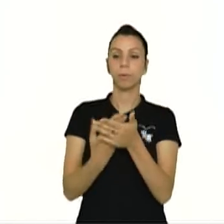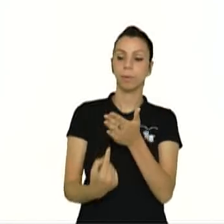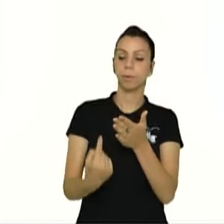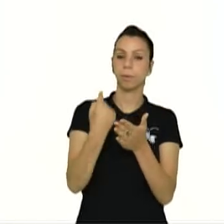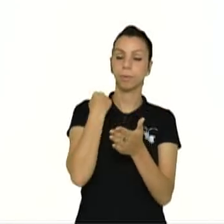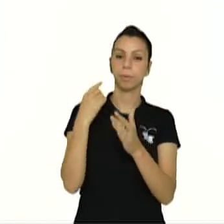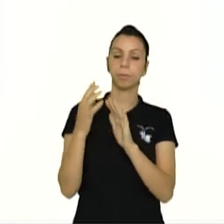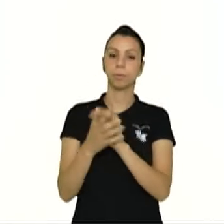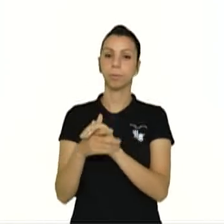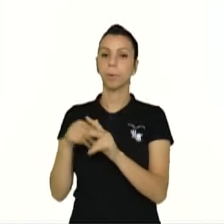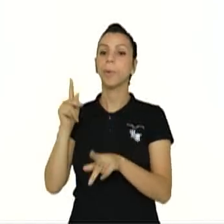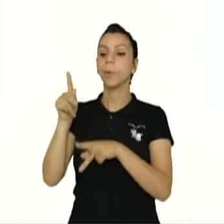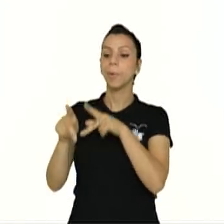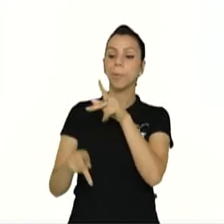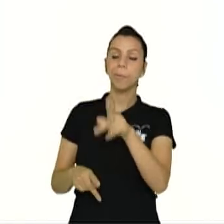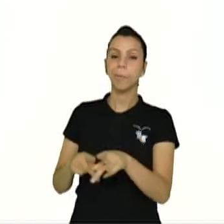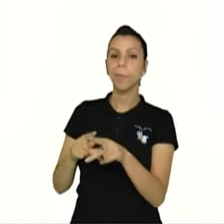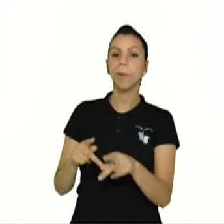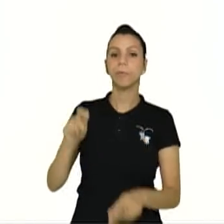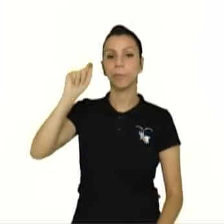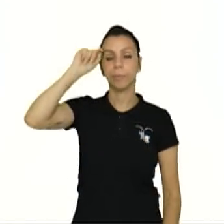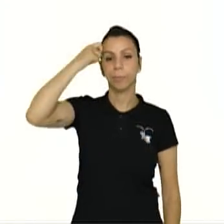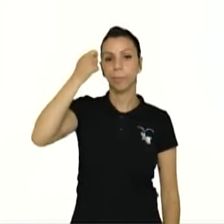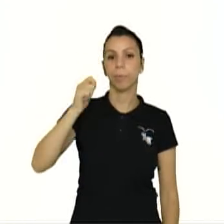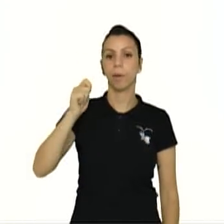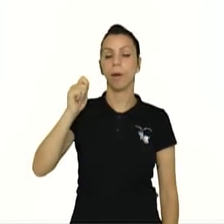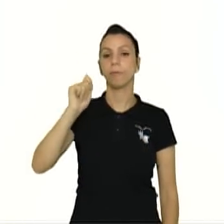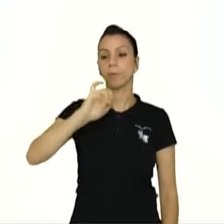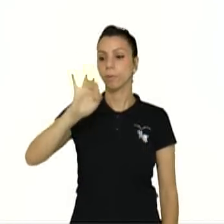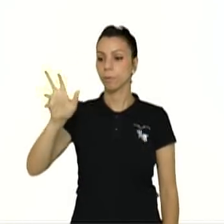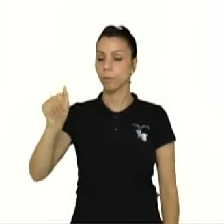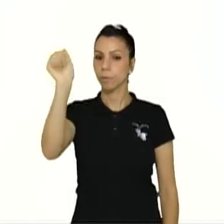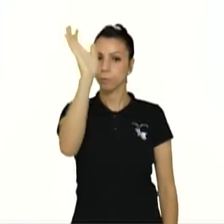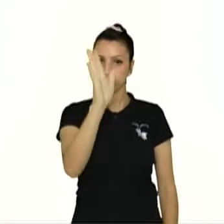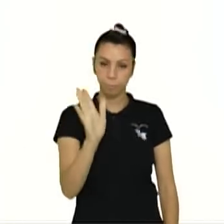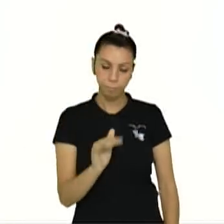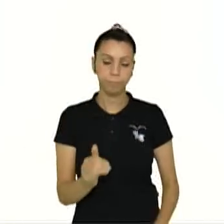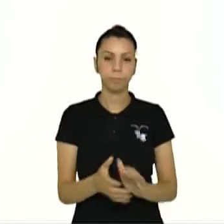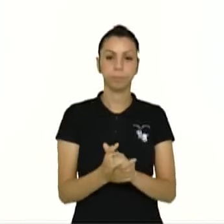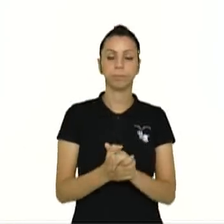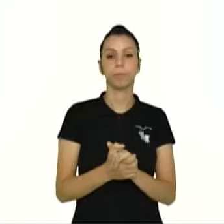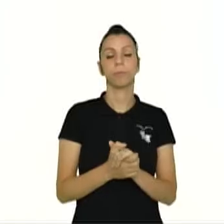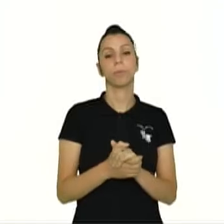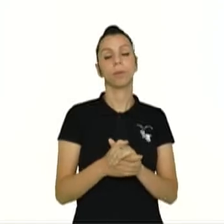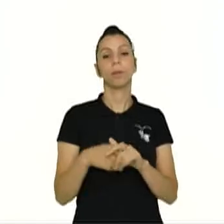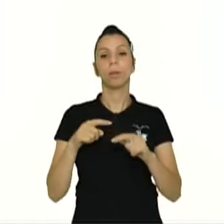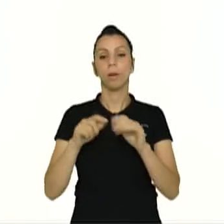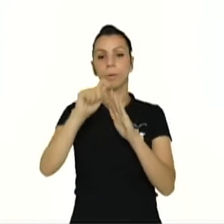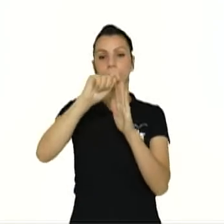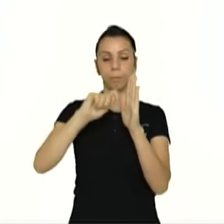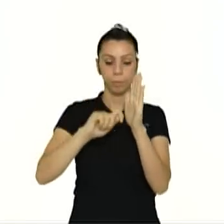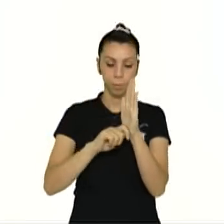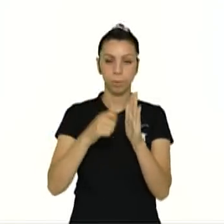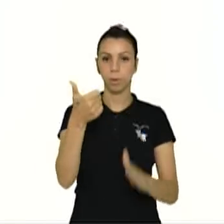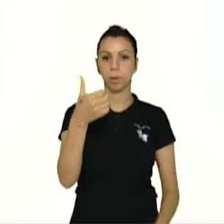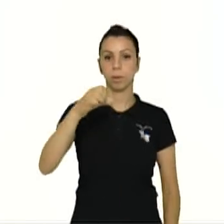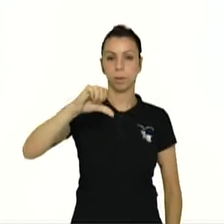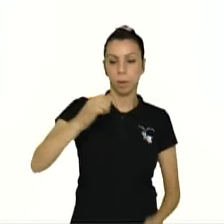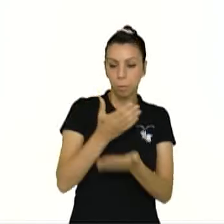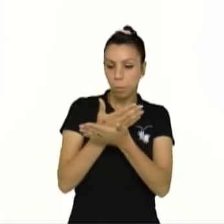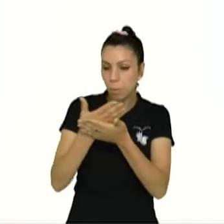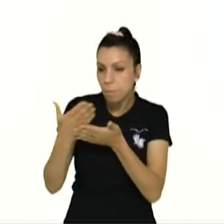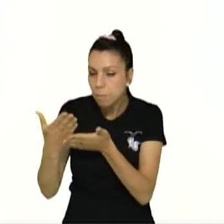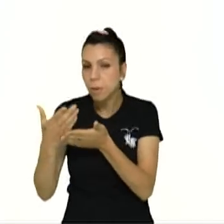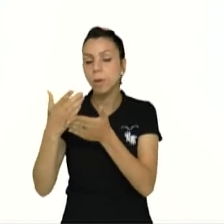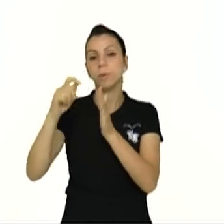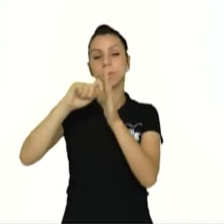povos afro-brasileiros, sobre os afro-brasileiros, os recém-libertos, final do século XIX, meados do século XX,